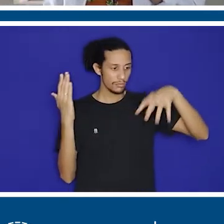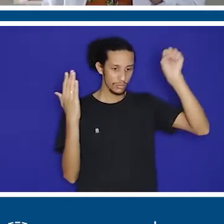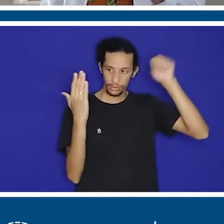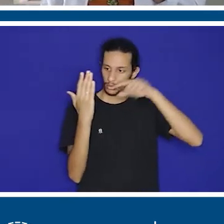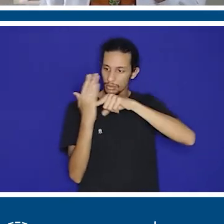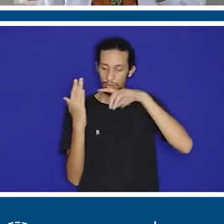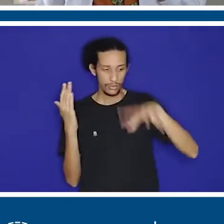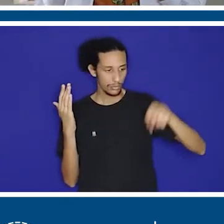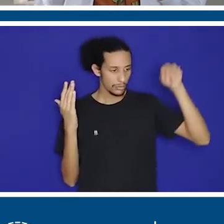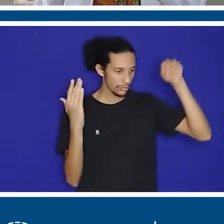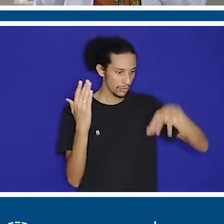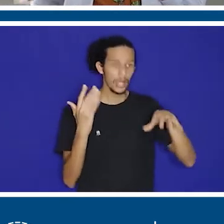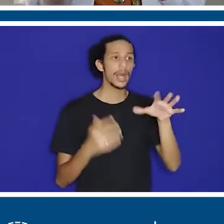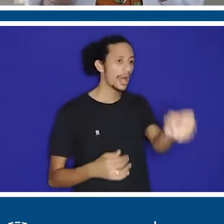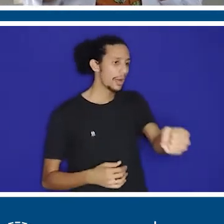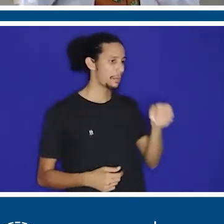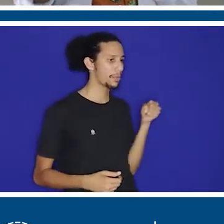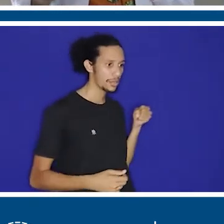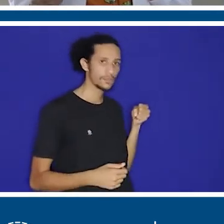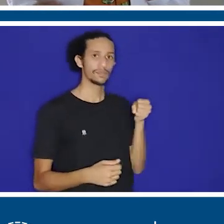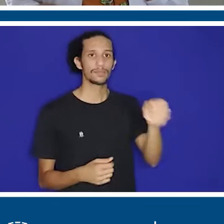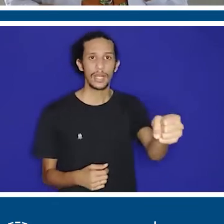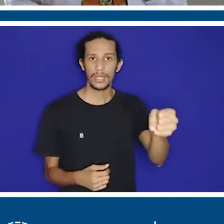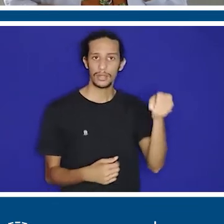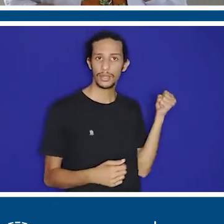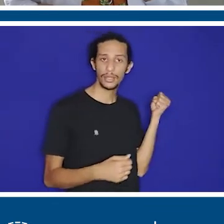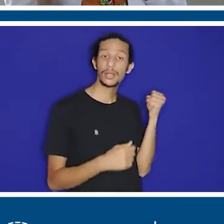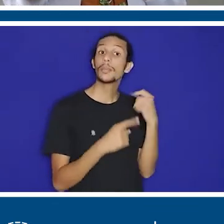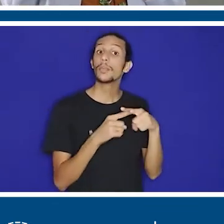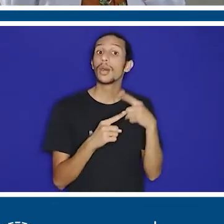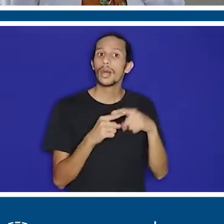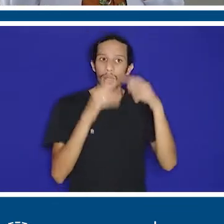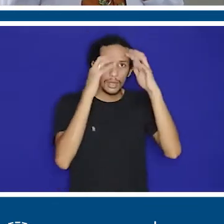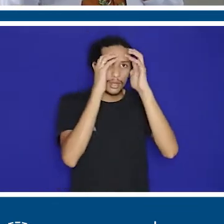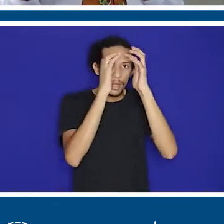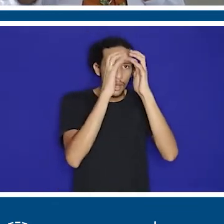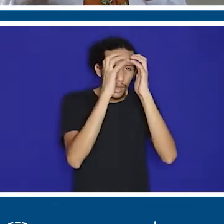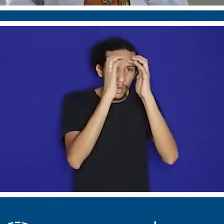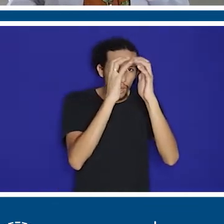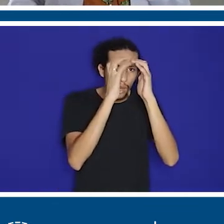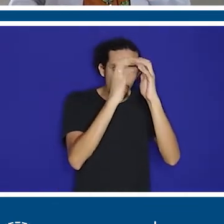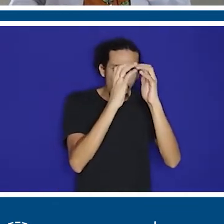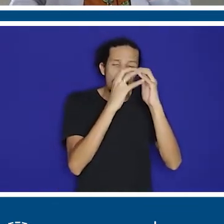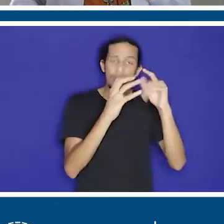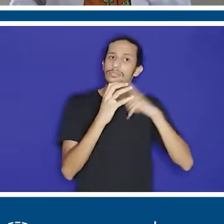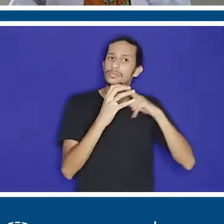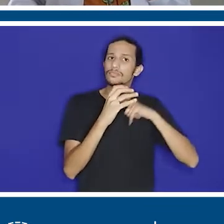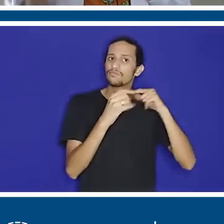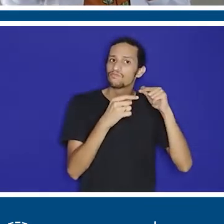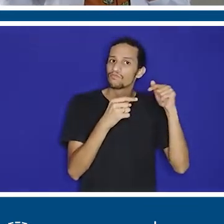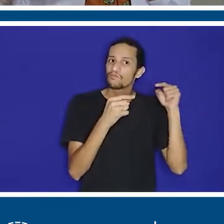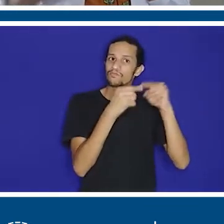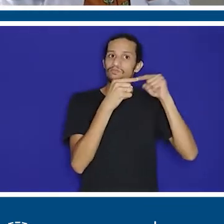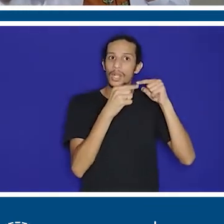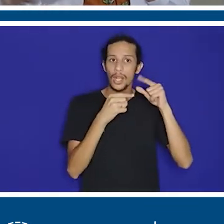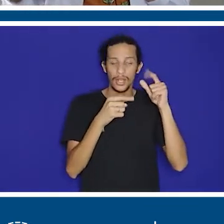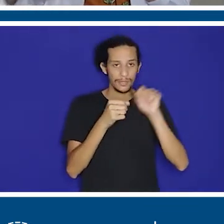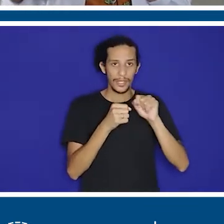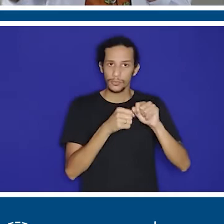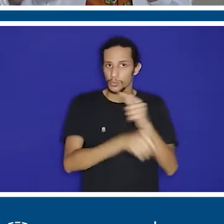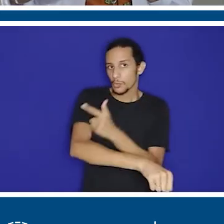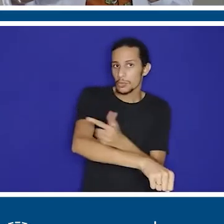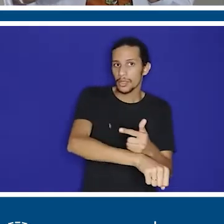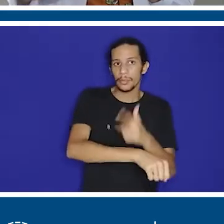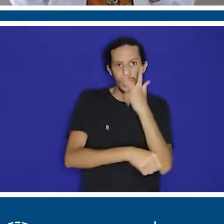a porta, porque há uma questão ali cerebral que ativa determinada área que faz com que ele tenha